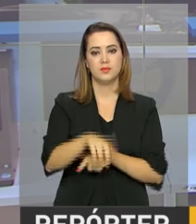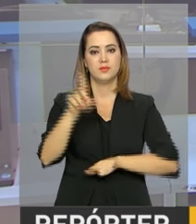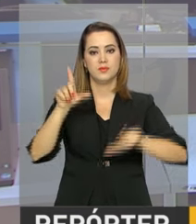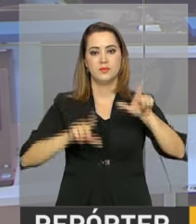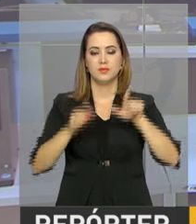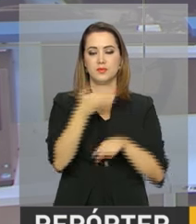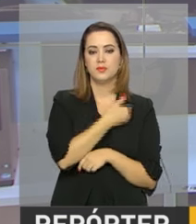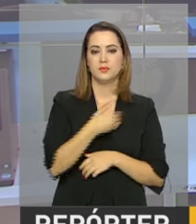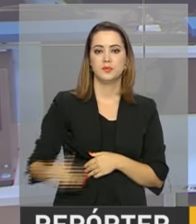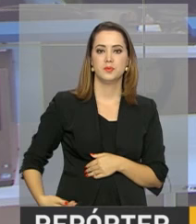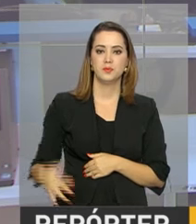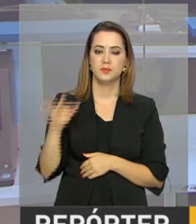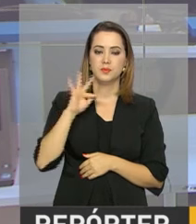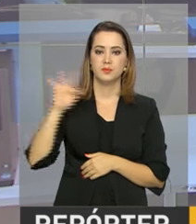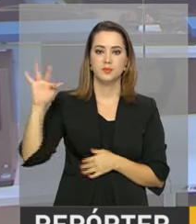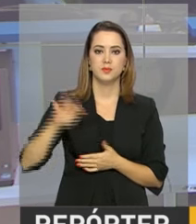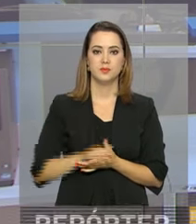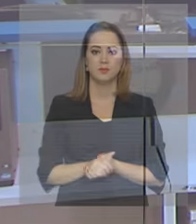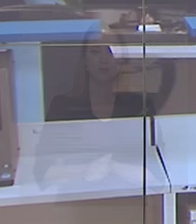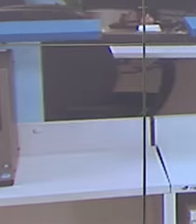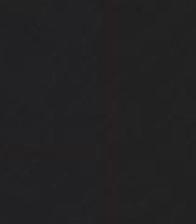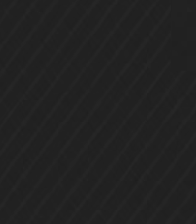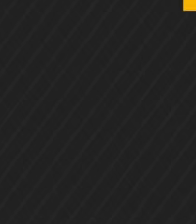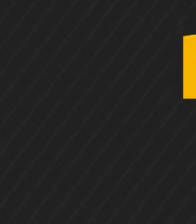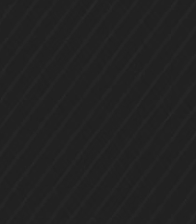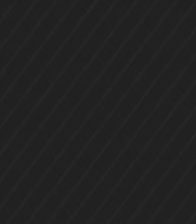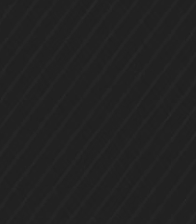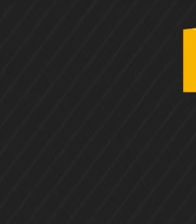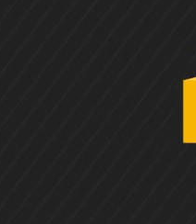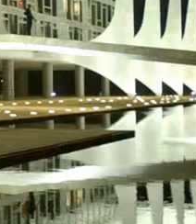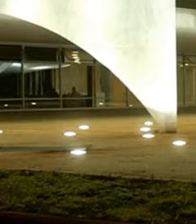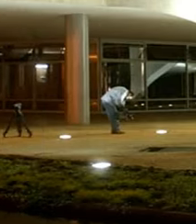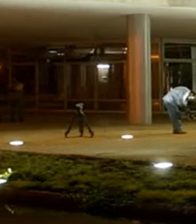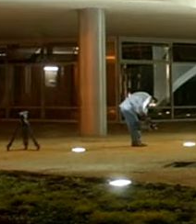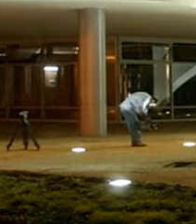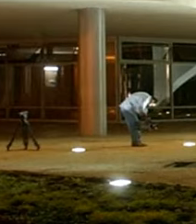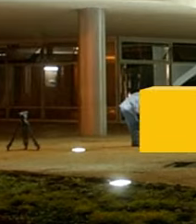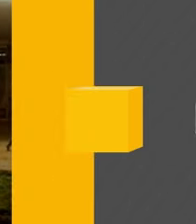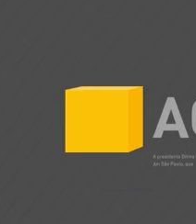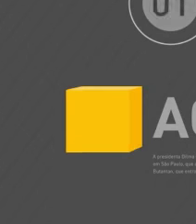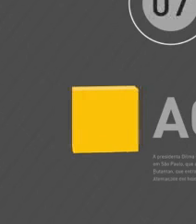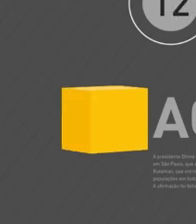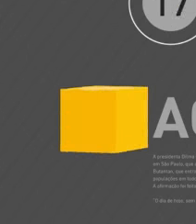com a gente aqui na NBR, a TV do Governo Federal.